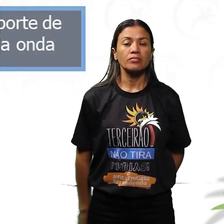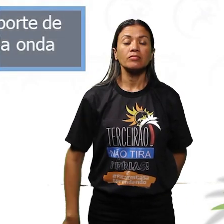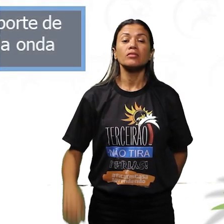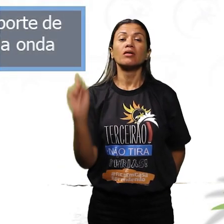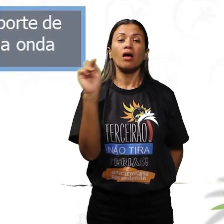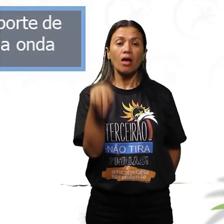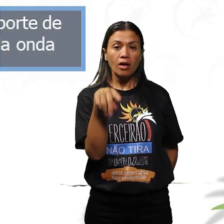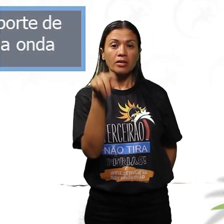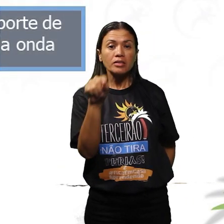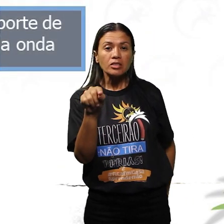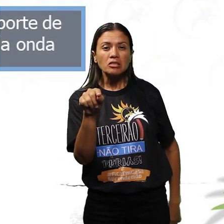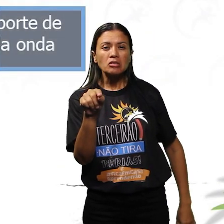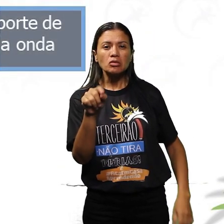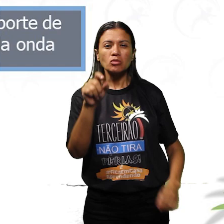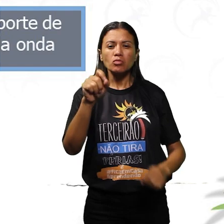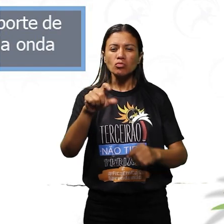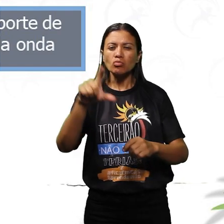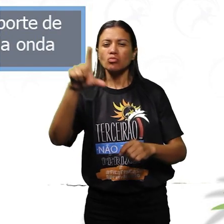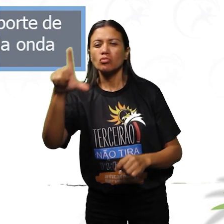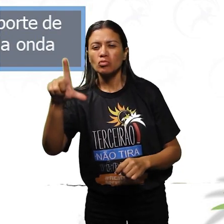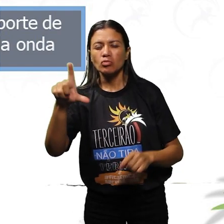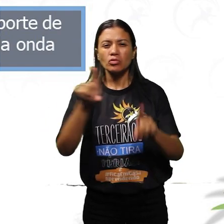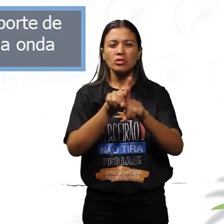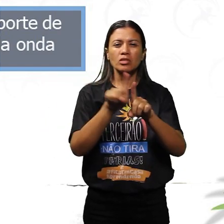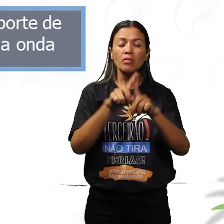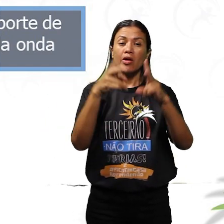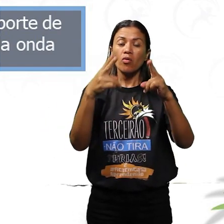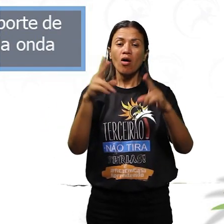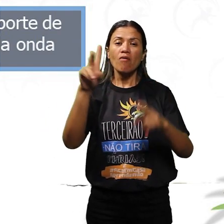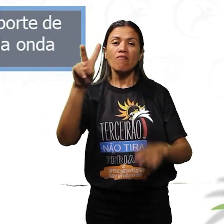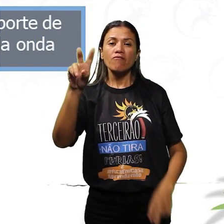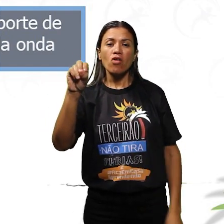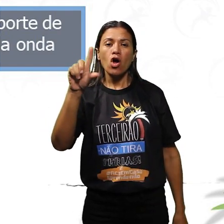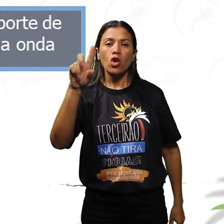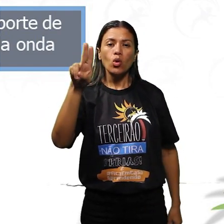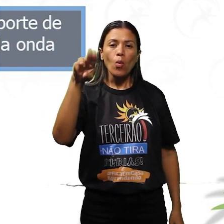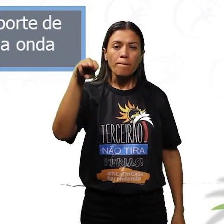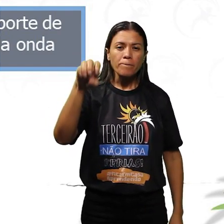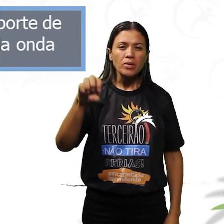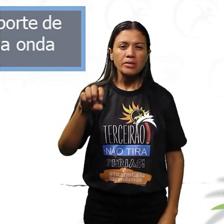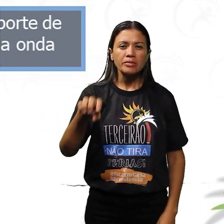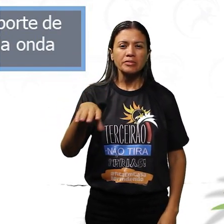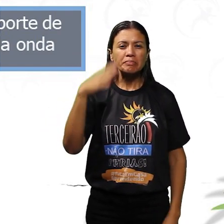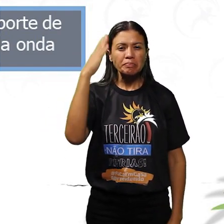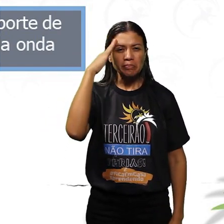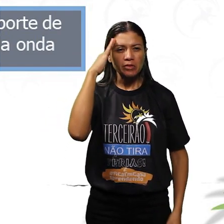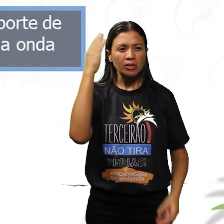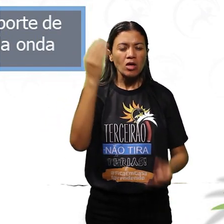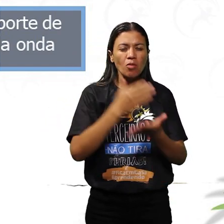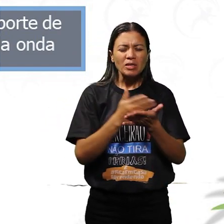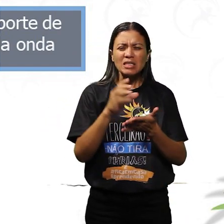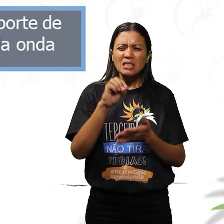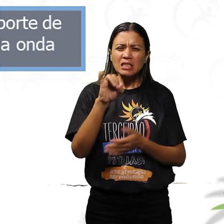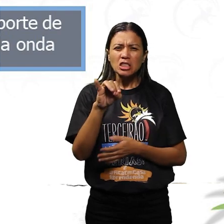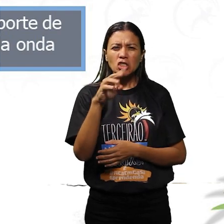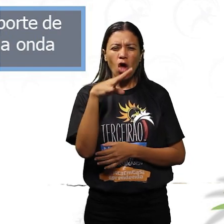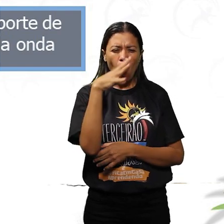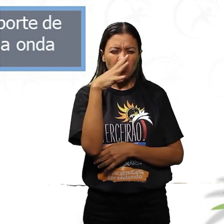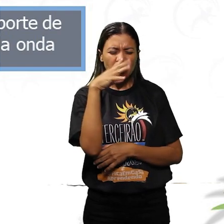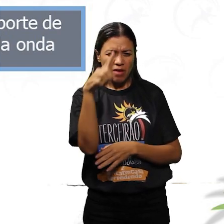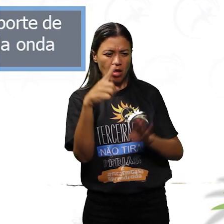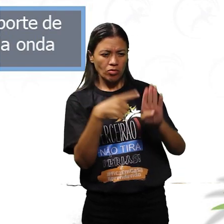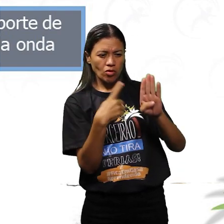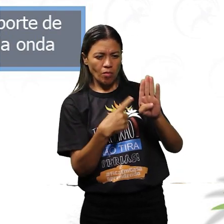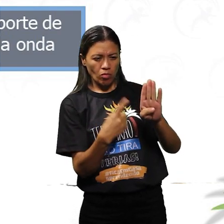Então, essa intensidade, ela tem a ver com esse volume. E aí tu vai gravar, eu vou começar aqui por baixo. Se tu observar aqui no teu